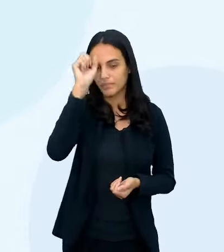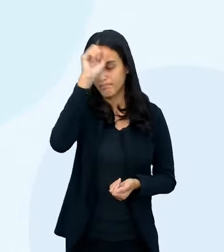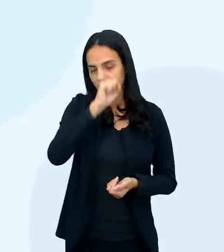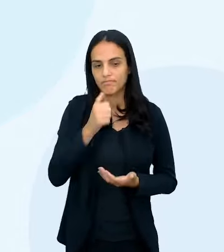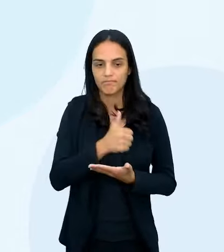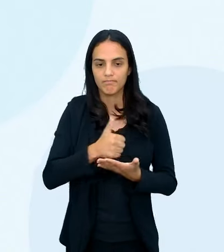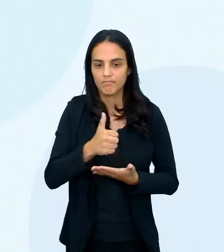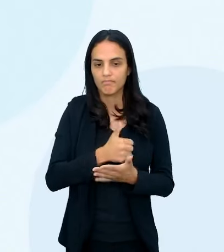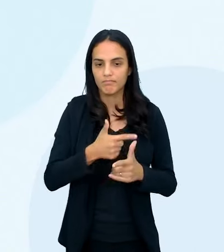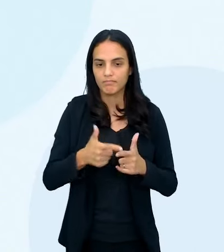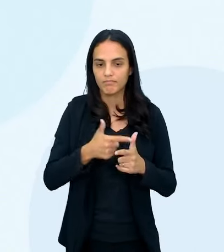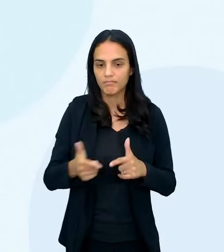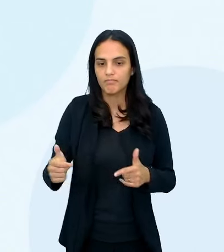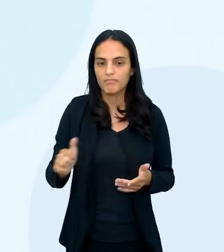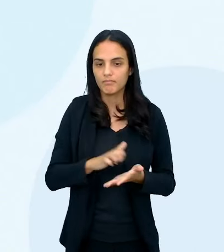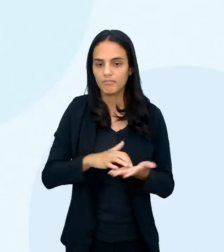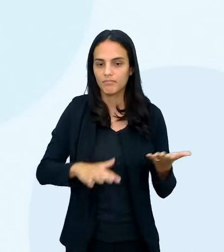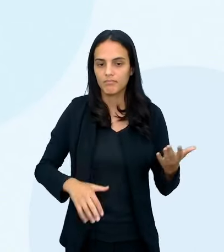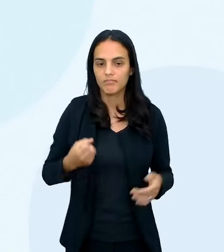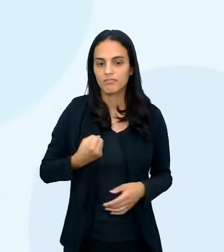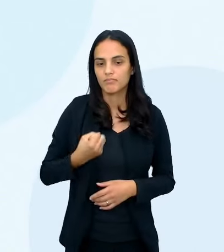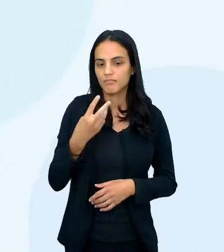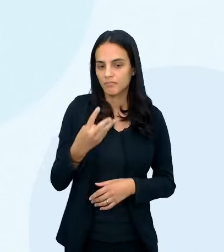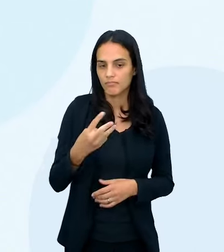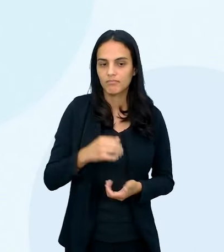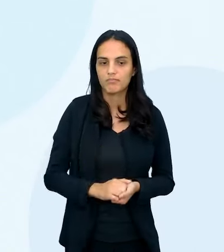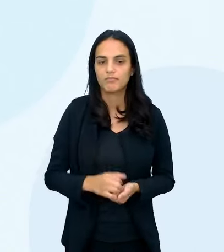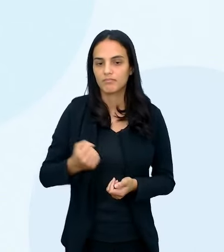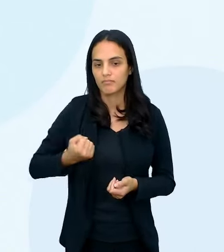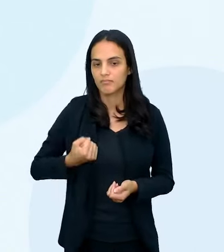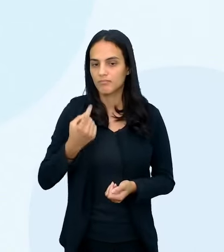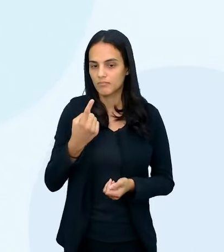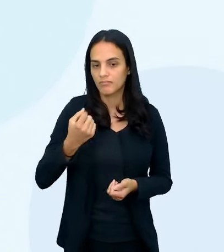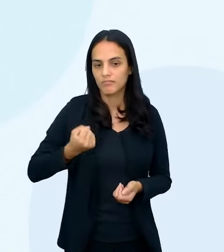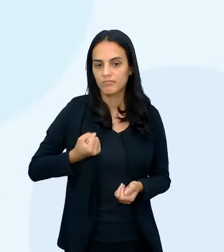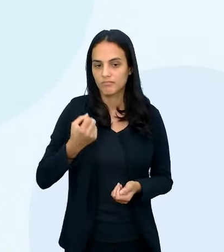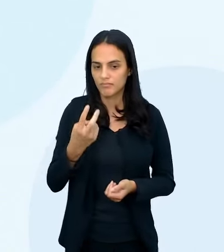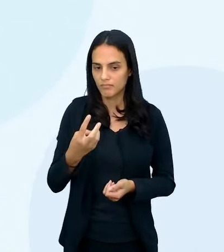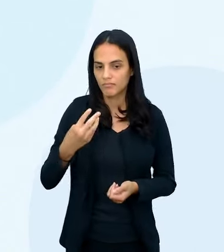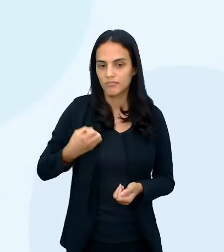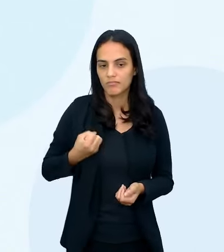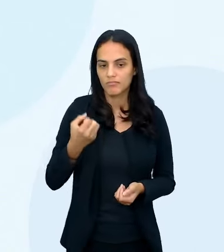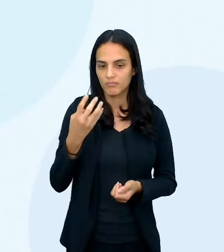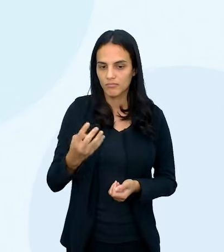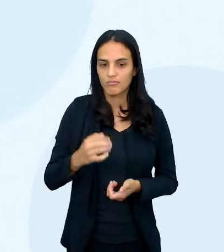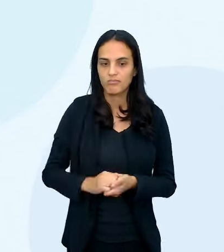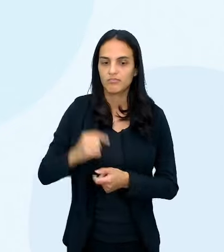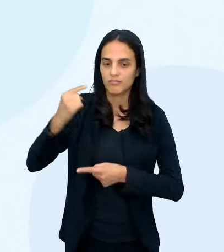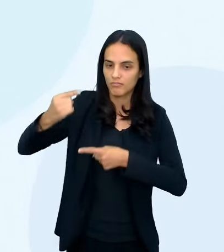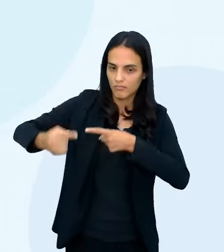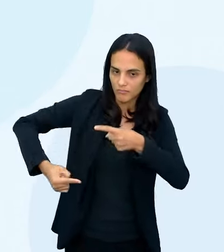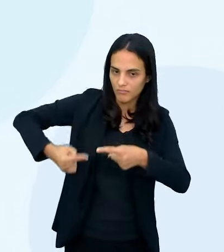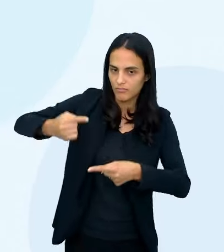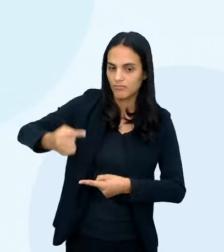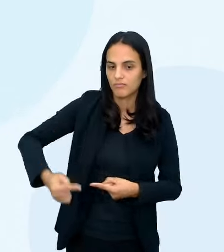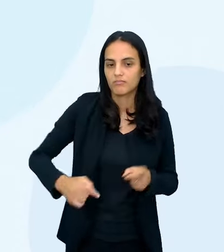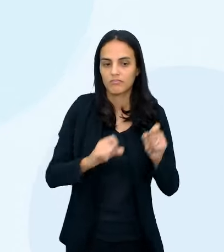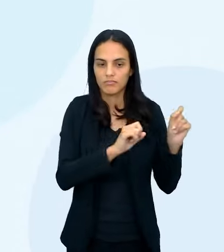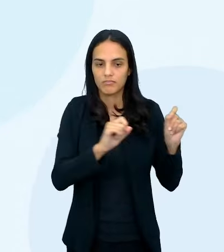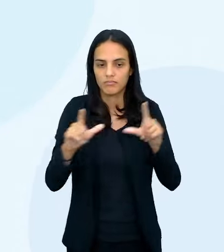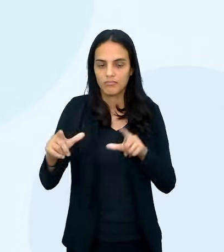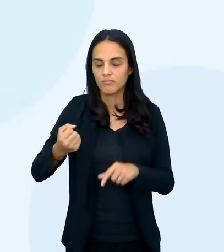em problemas, na atividade 3 a gente identificou no componente 1, 3 e 4. Rotação por estação está bem claro no